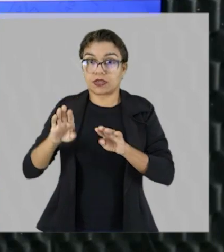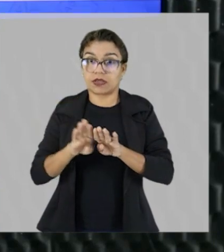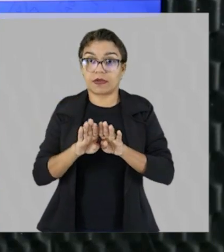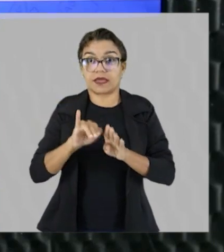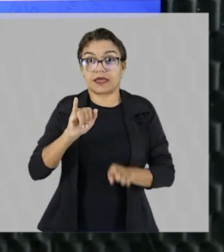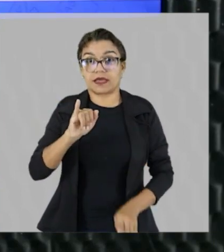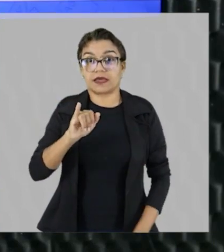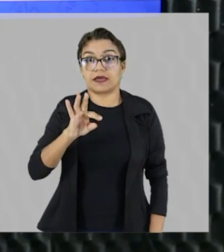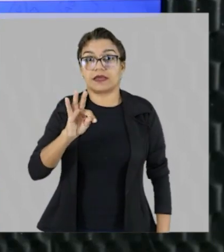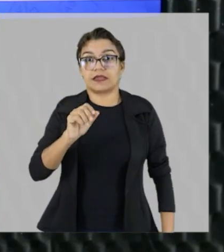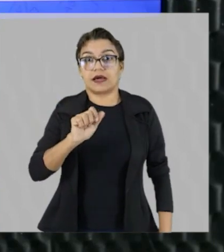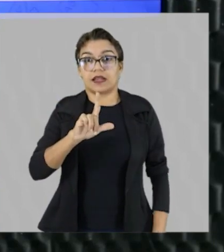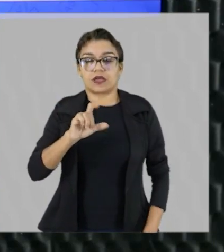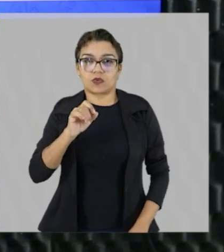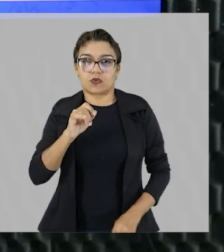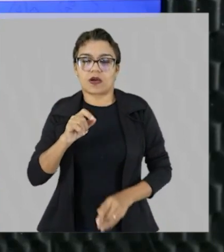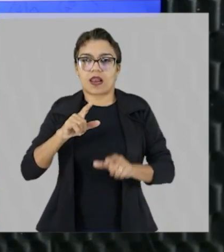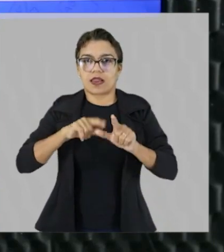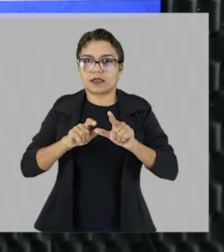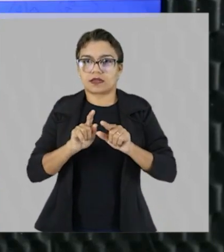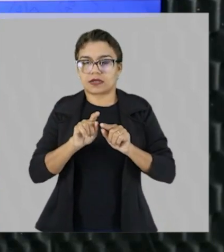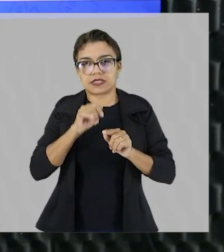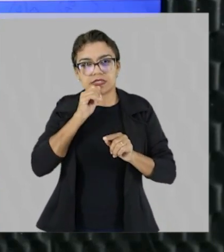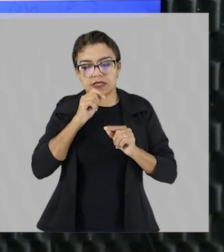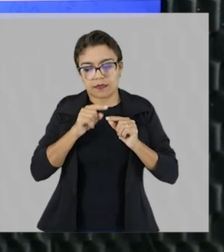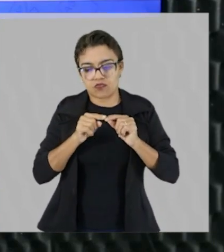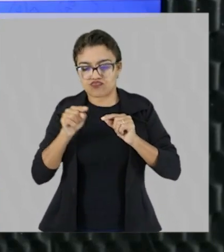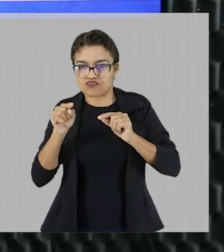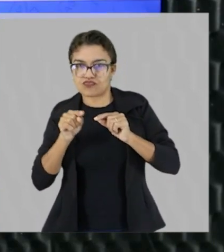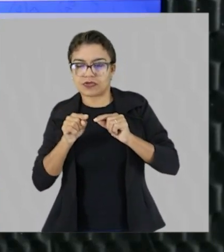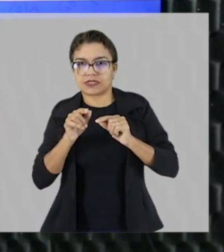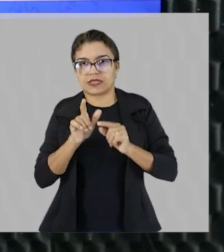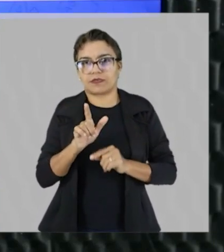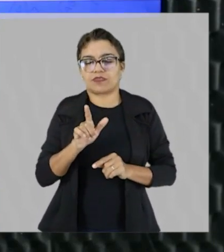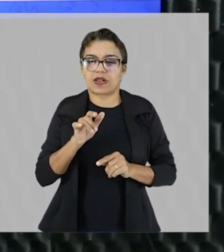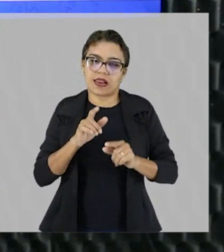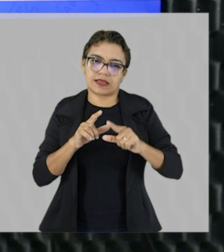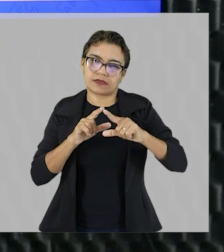aquela que é deitadinha também, que a gente chama por itálico no computador.